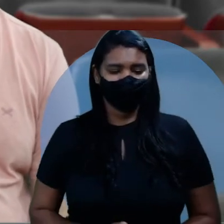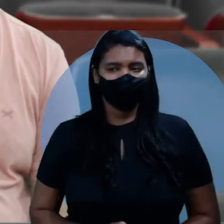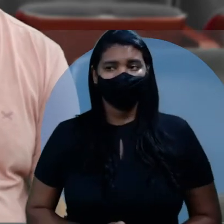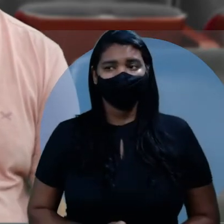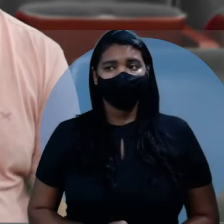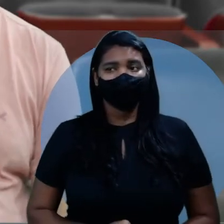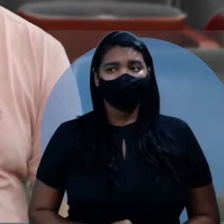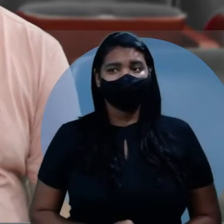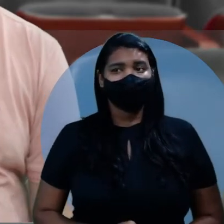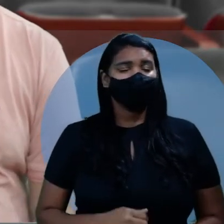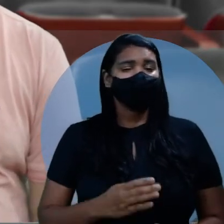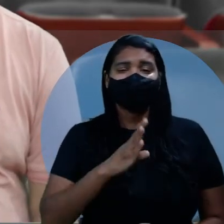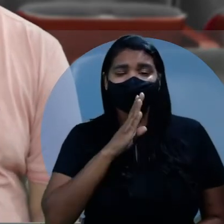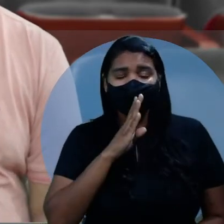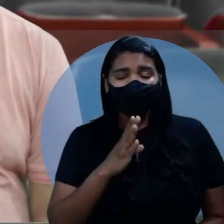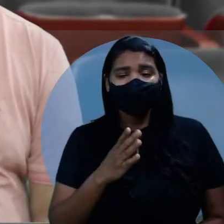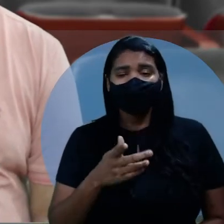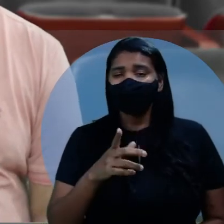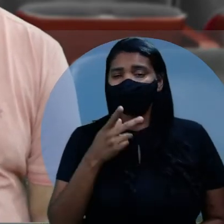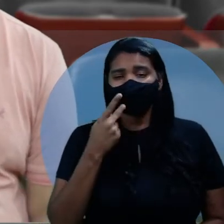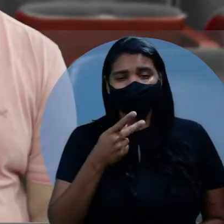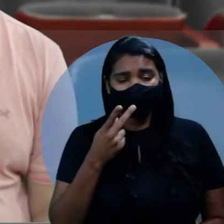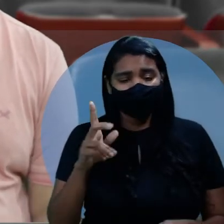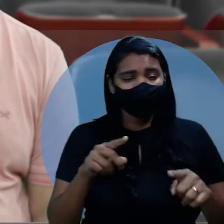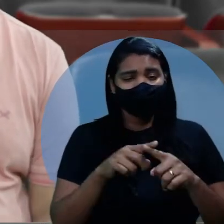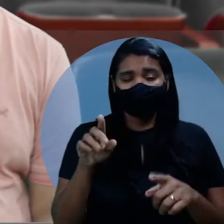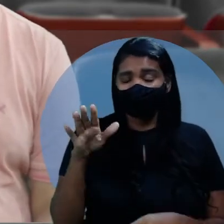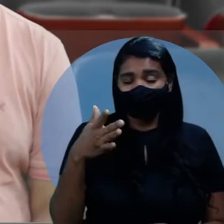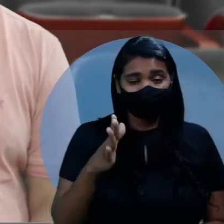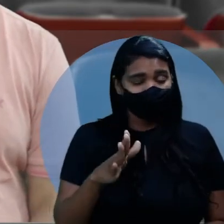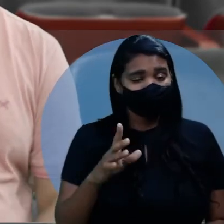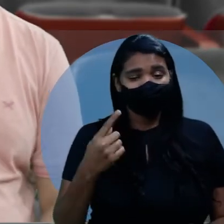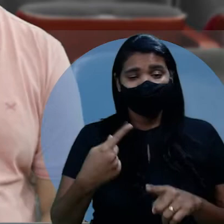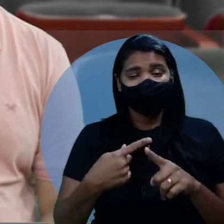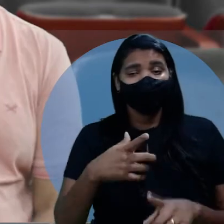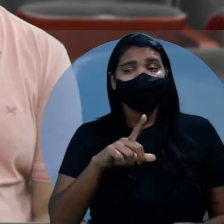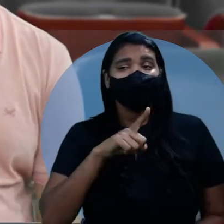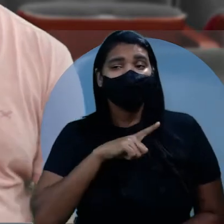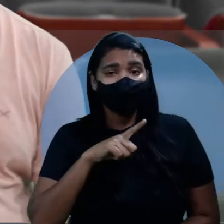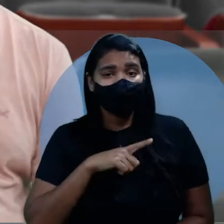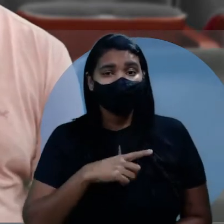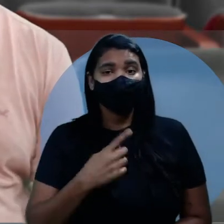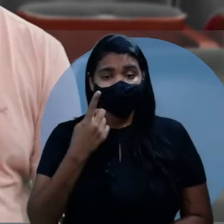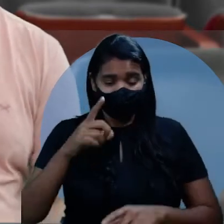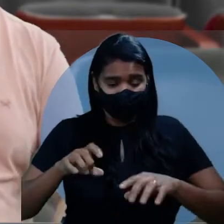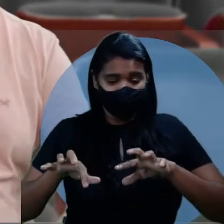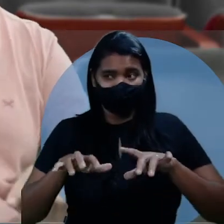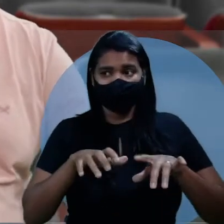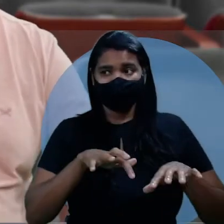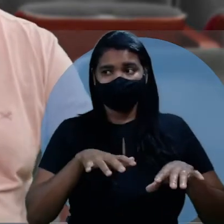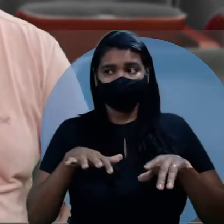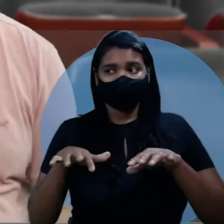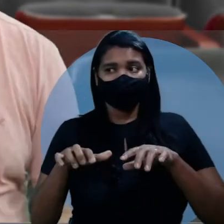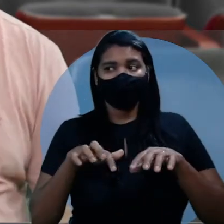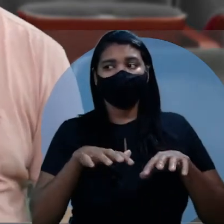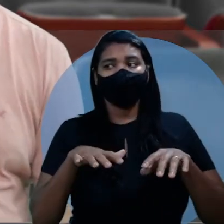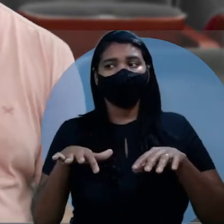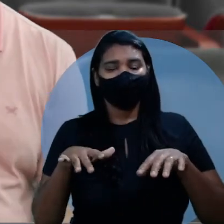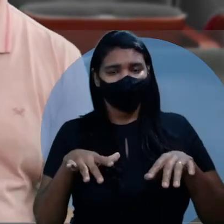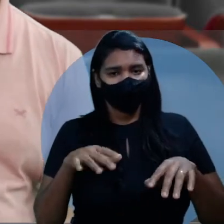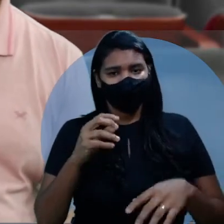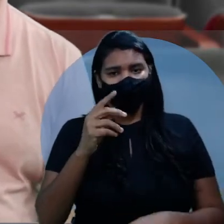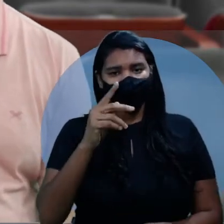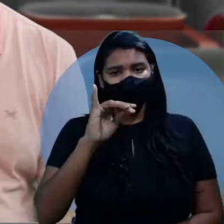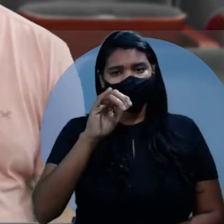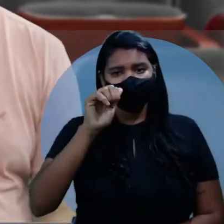O cinema era mudo, tá? Uma curiosidade. Era mudo mais ou menos, existia pelo menos um pianista que tocava para dar